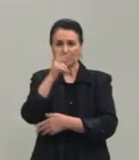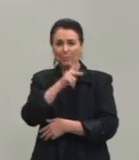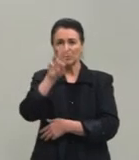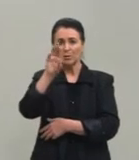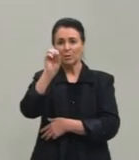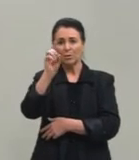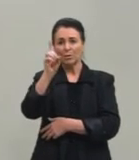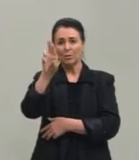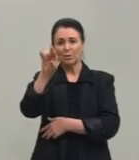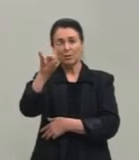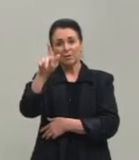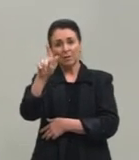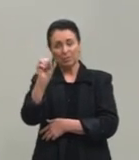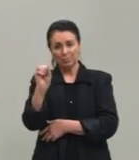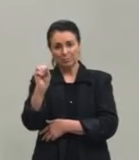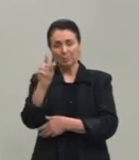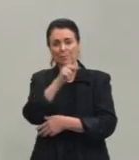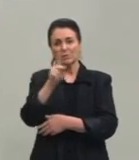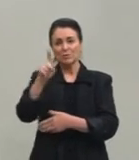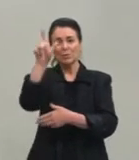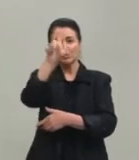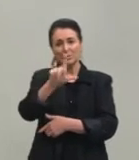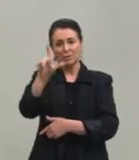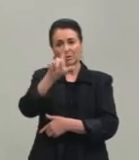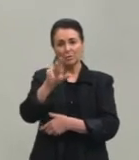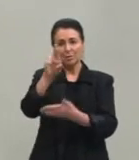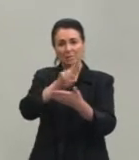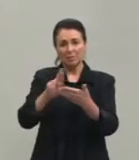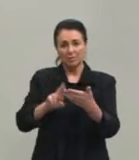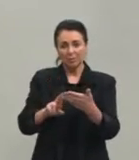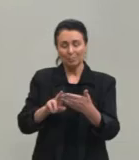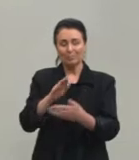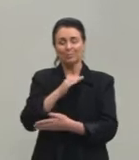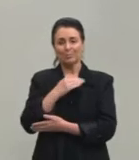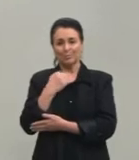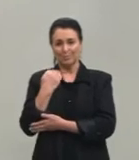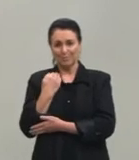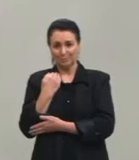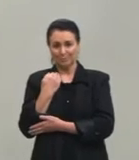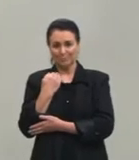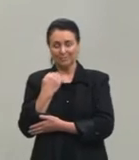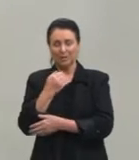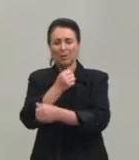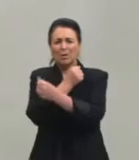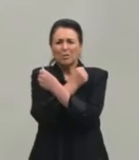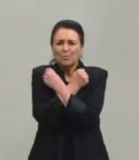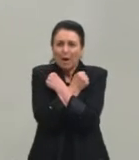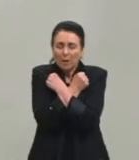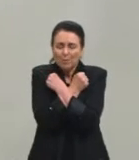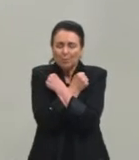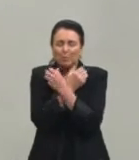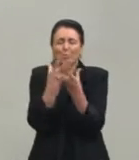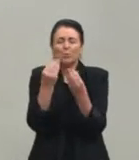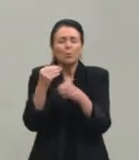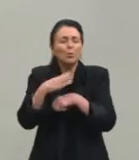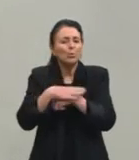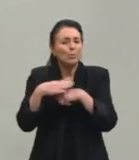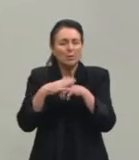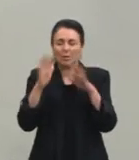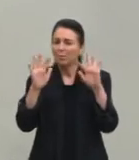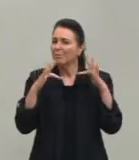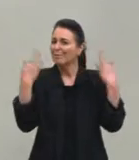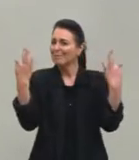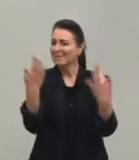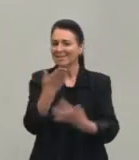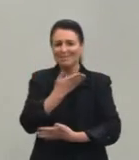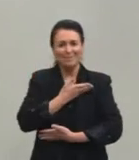nosso professor de literatura e redação, infelizmente nos deixou. Eu deixo aqui o meu abraço carinhoso para a família e a todos os